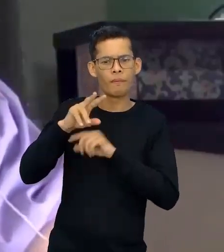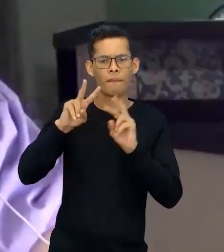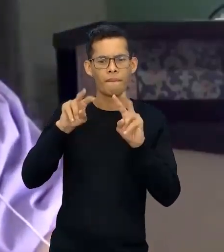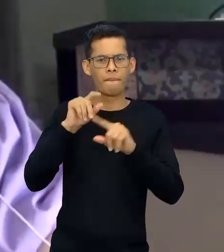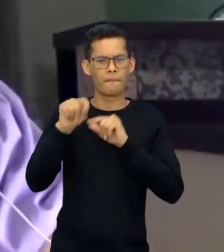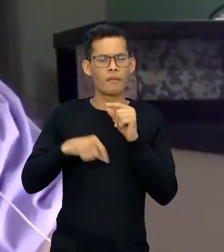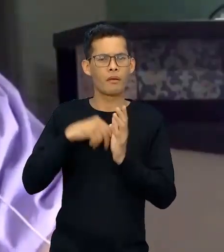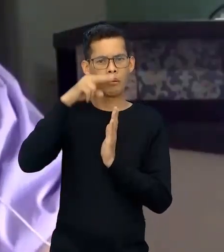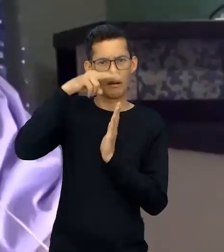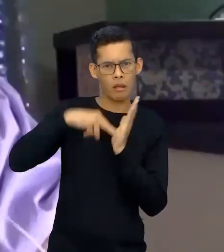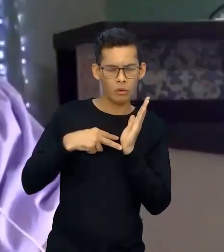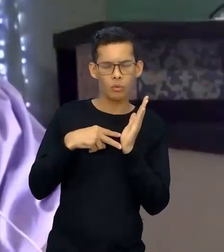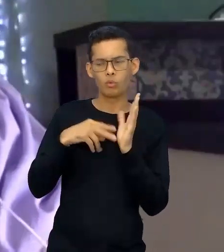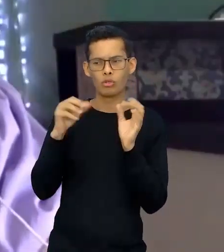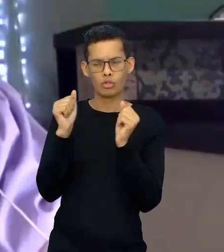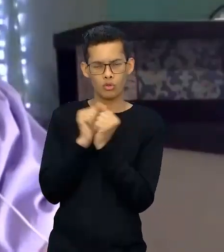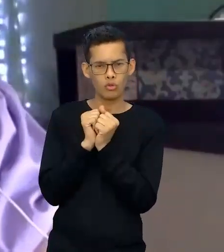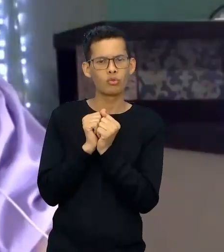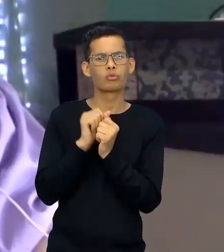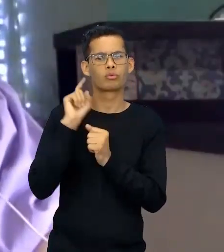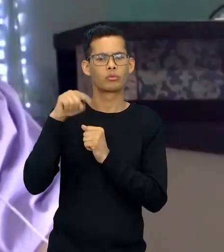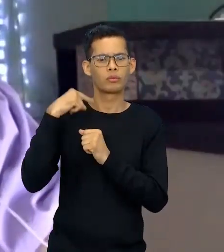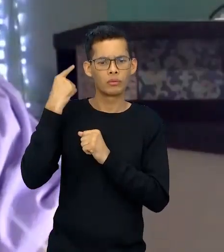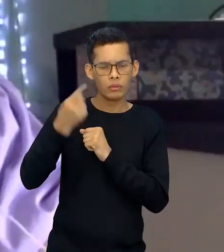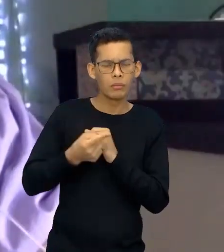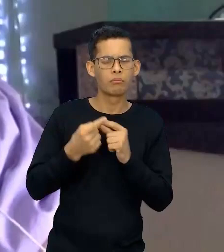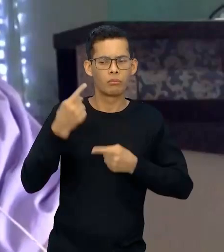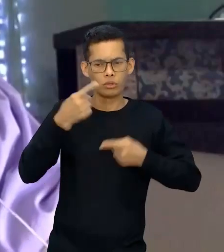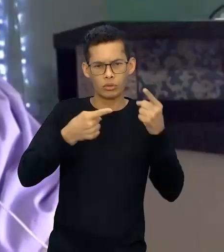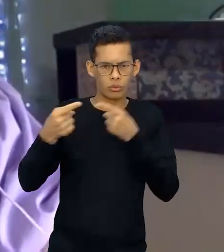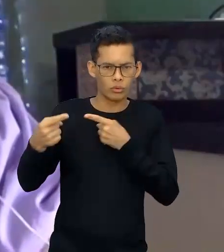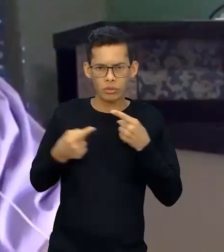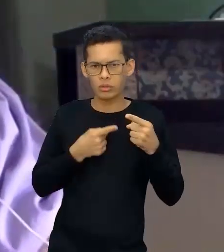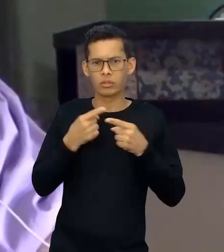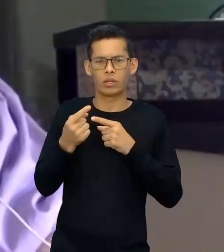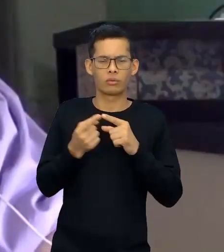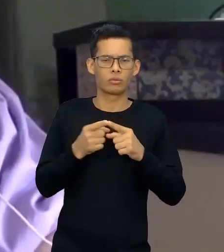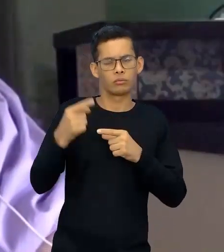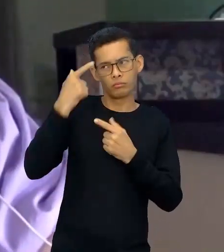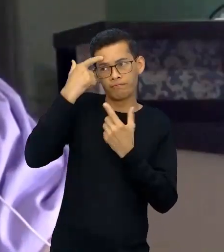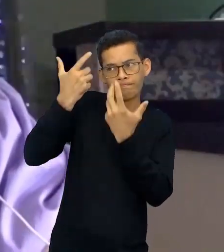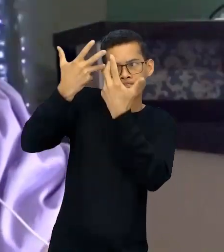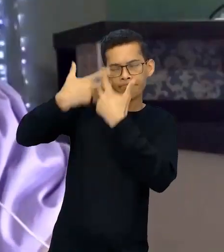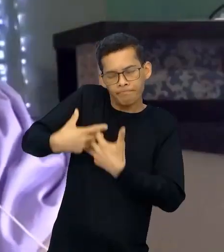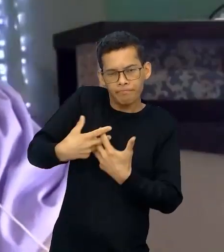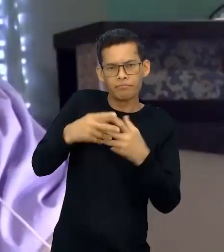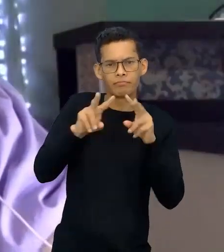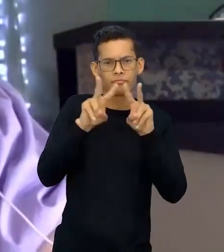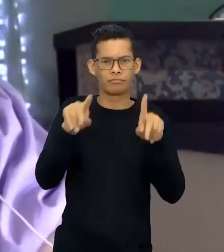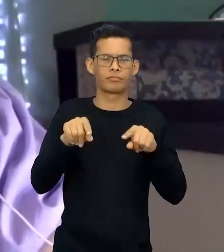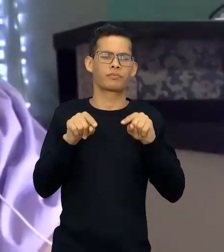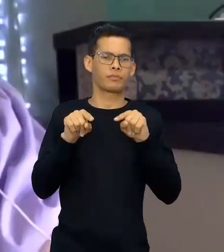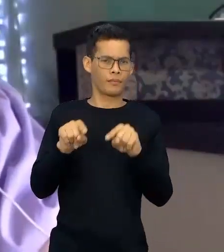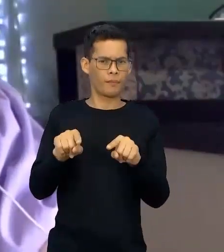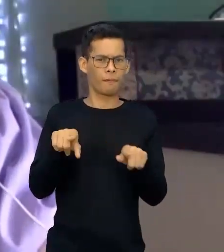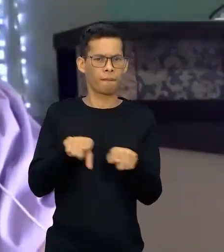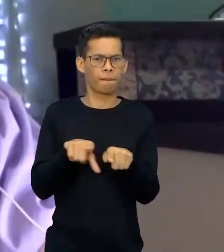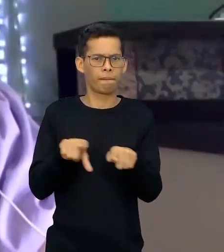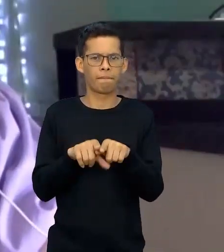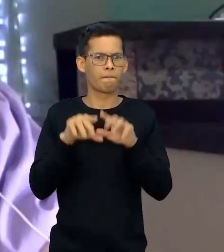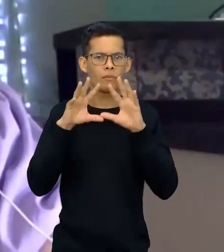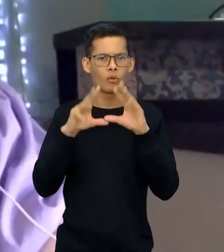leitura coletiva e propicie, lógico, uma discussão bem crítica a respeito, e toda